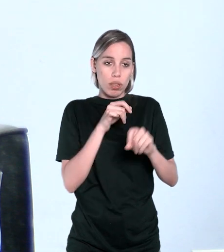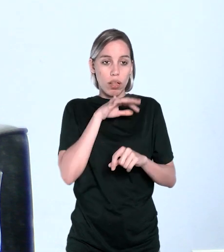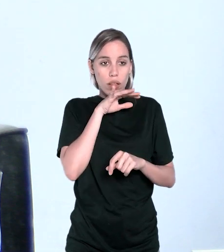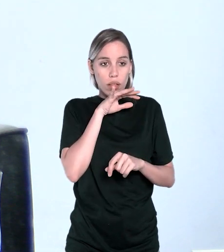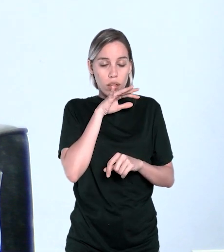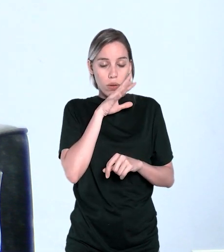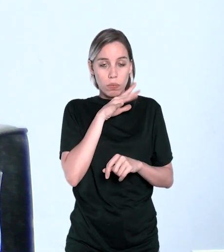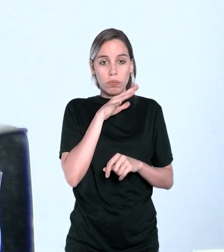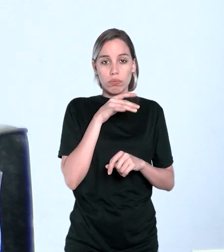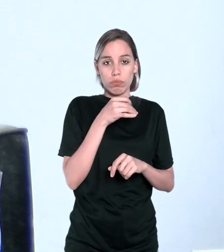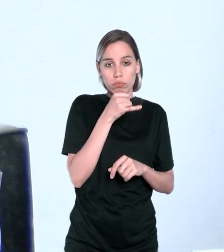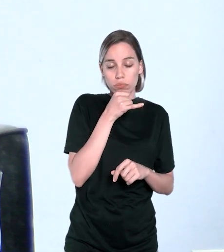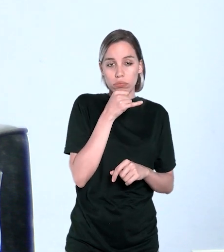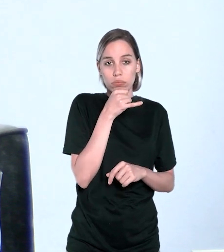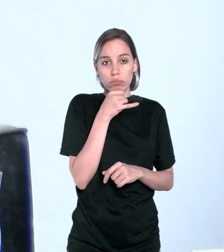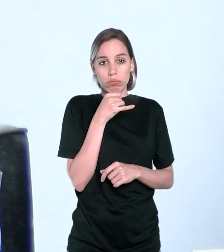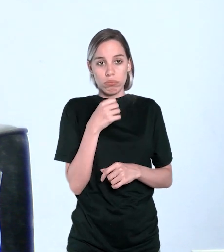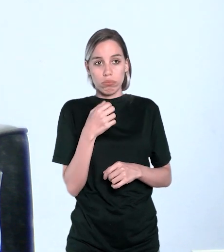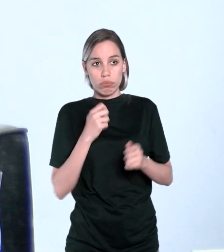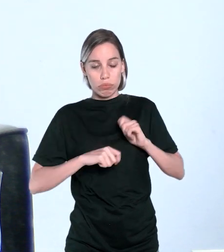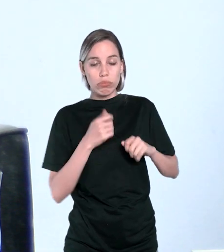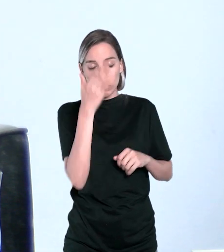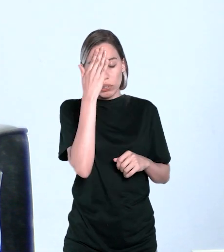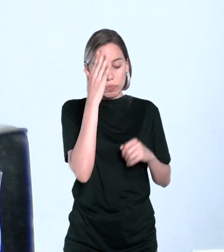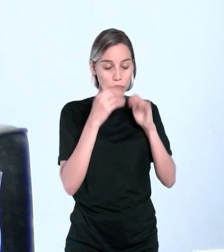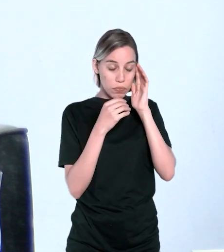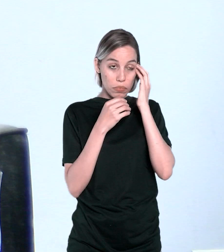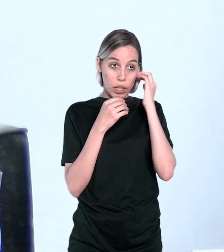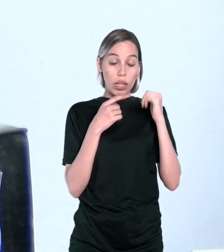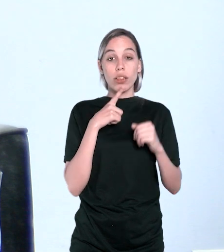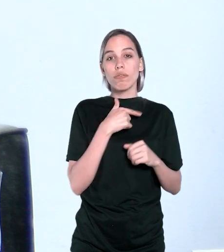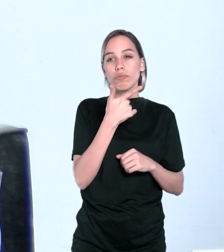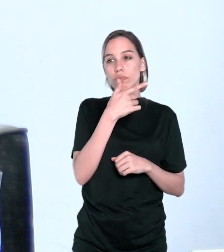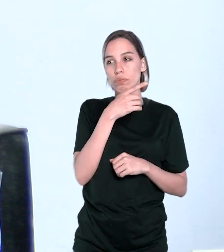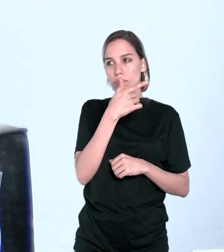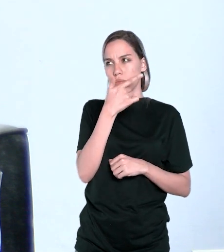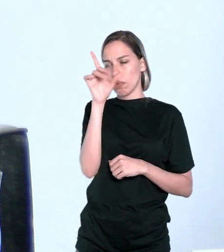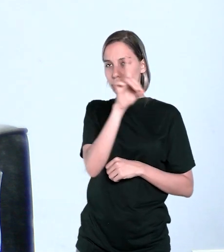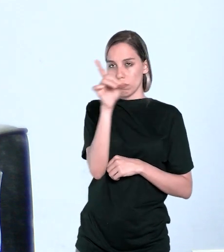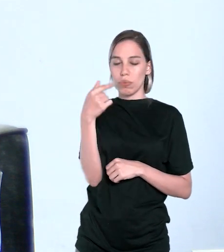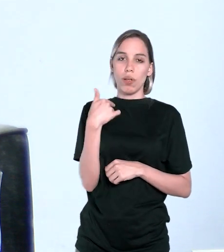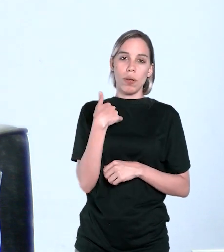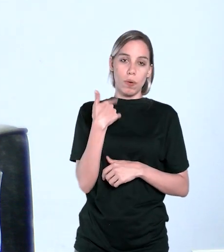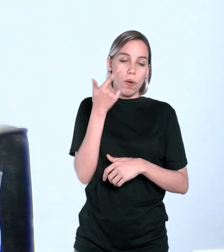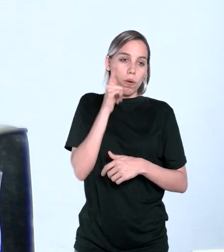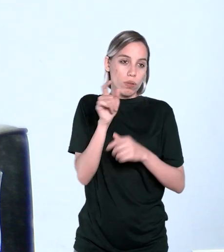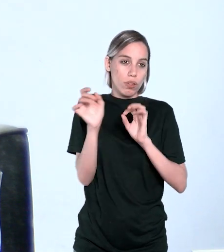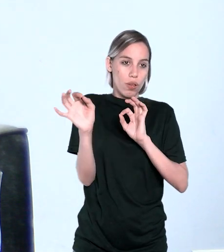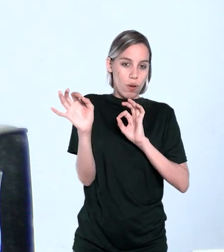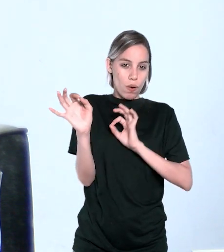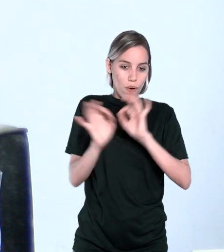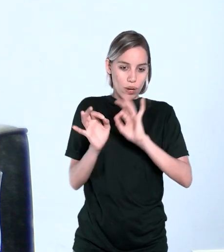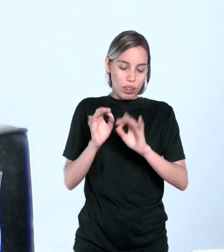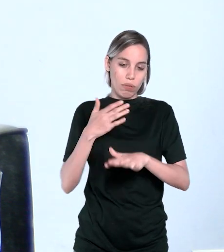Depois que você escreve, né, e que outro dia eu estava tentando organizar as minhas mídias sociais, estou começando a aparecer